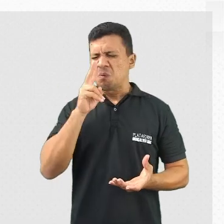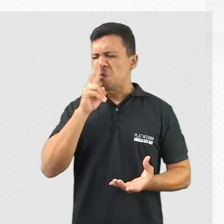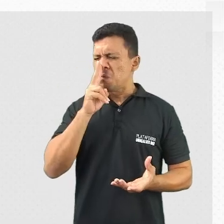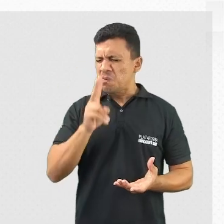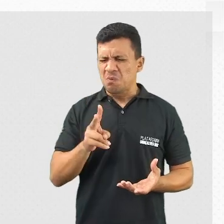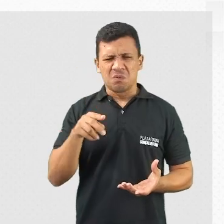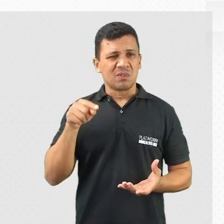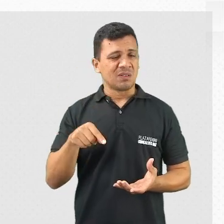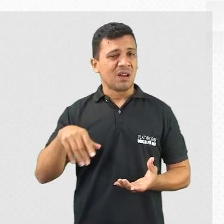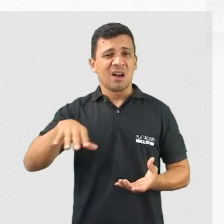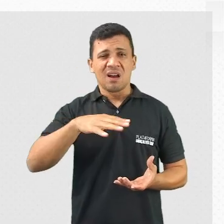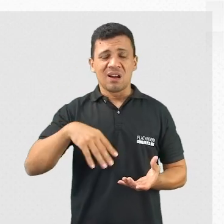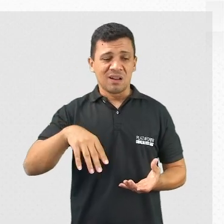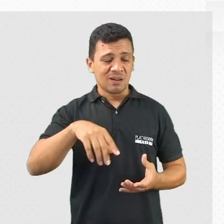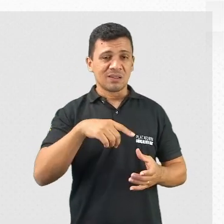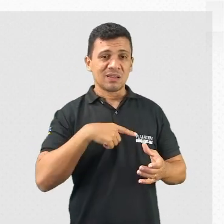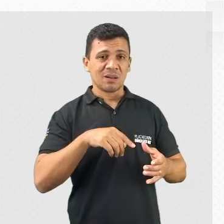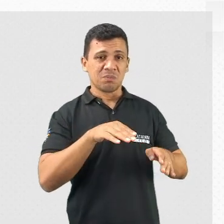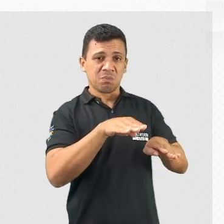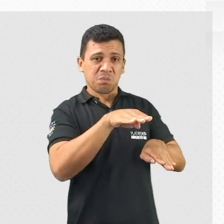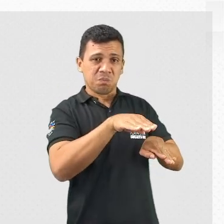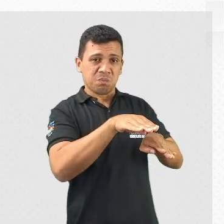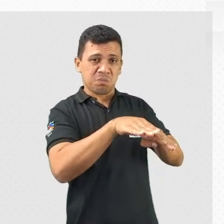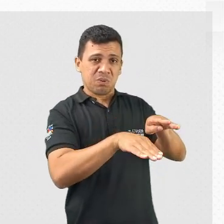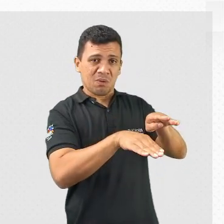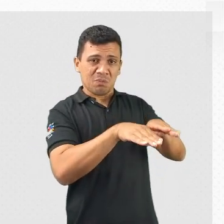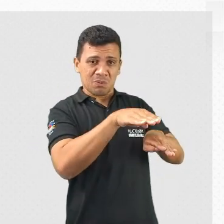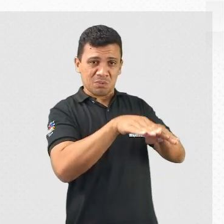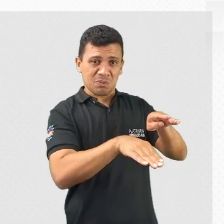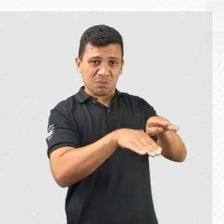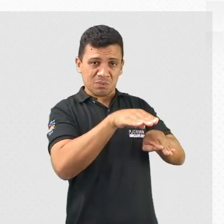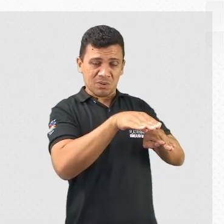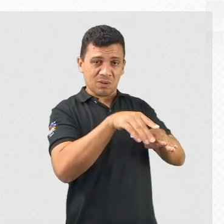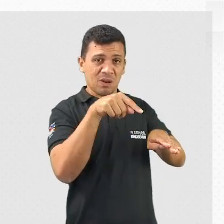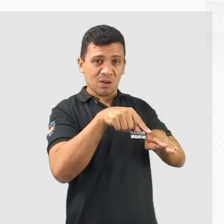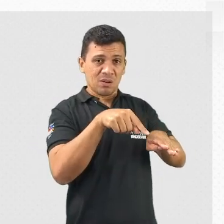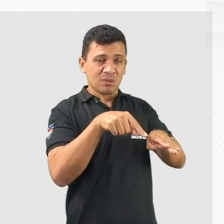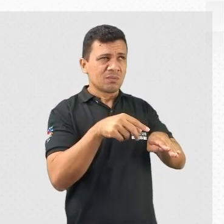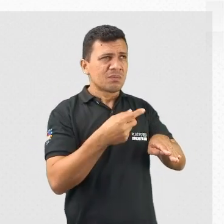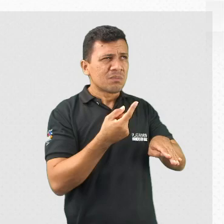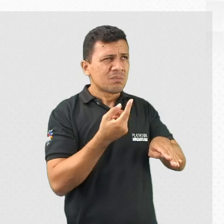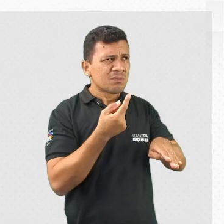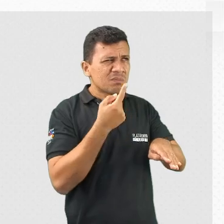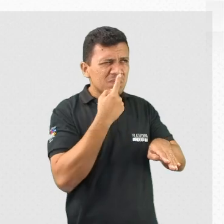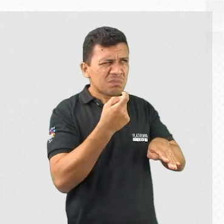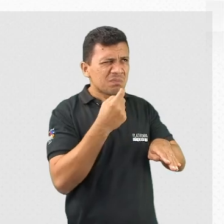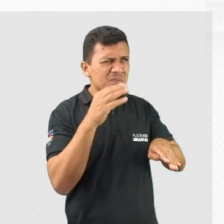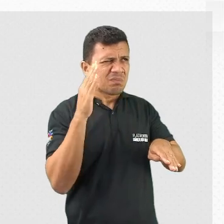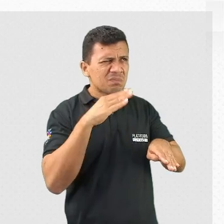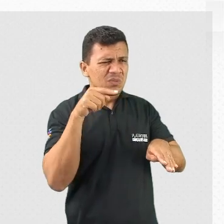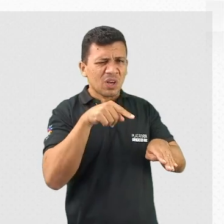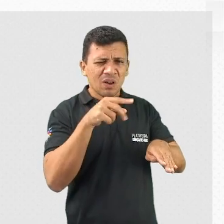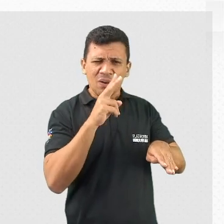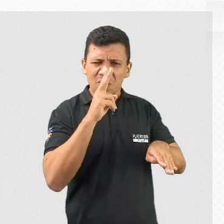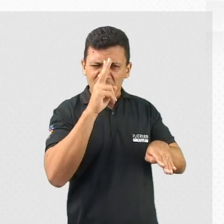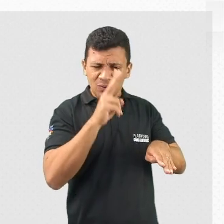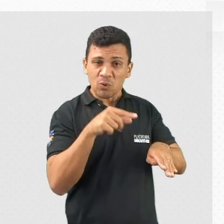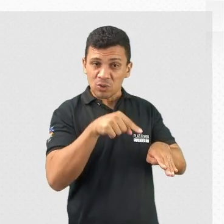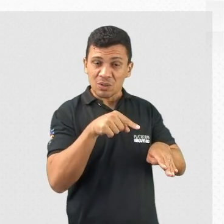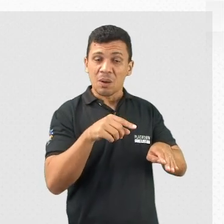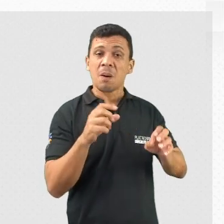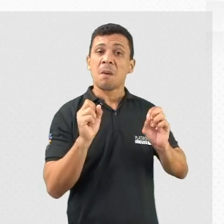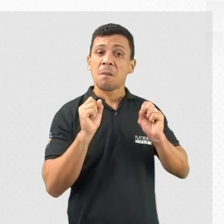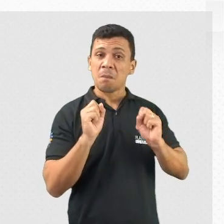por exemplo, que tu tem placas tectônicas, né, bordas principalmente, quando tu começa a ter um cheiro de enxofre muito forte, isso é um indicativo que tu tem